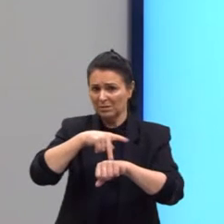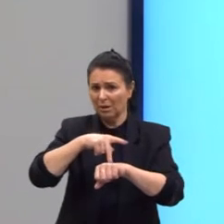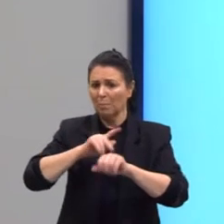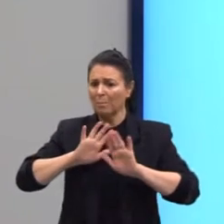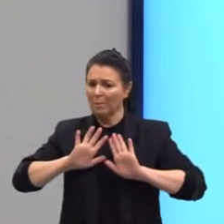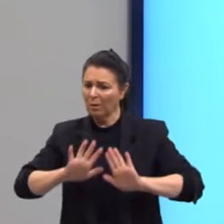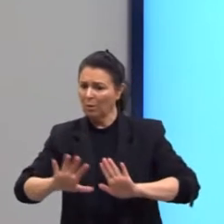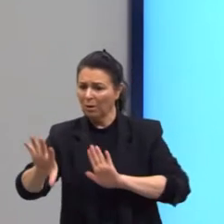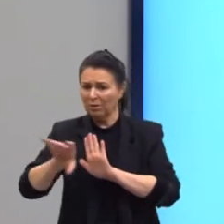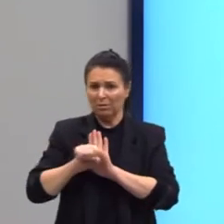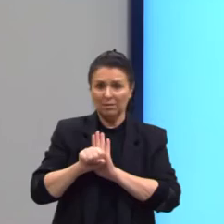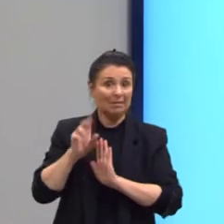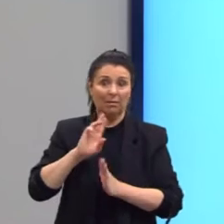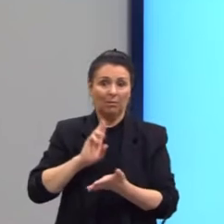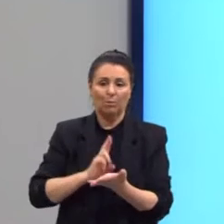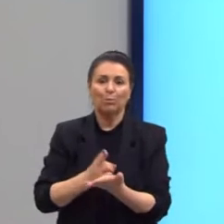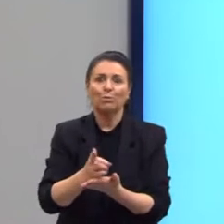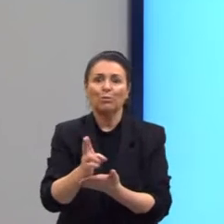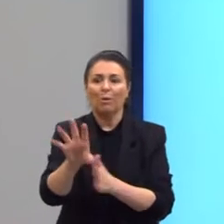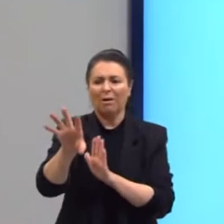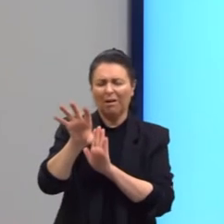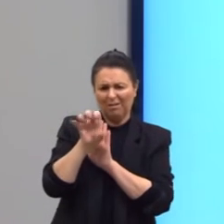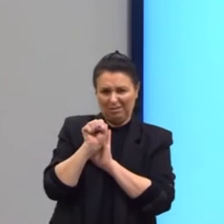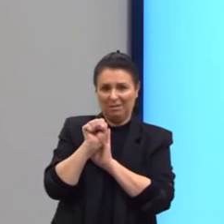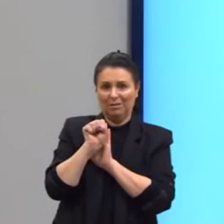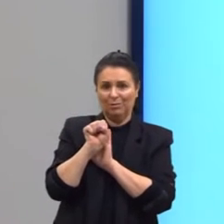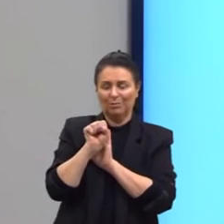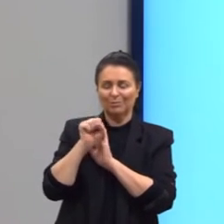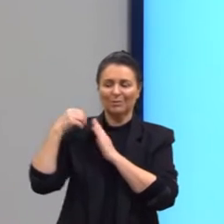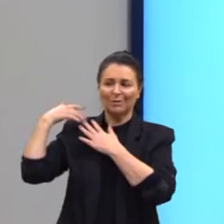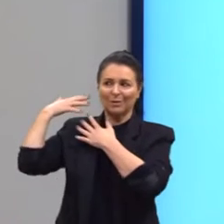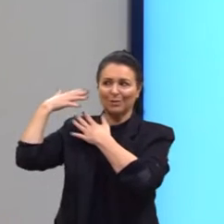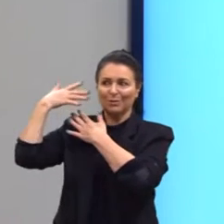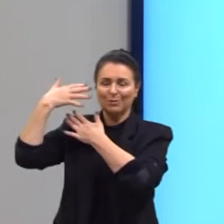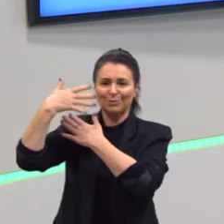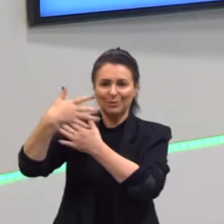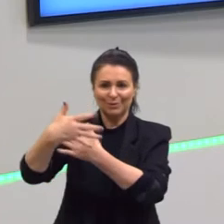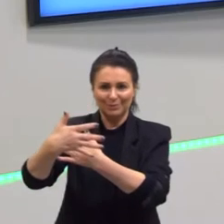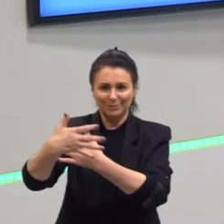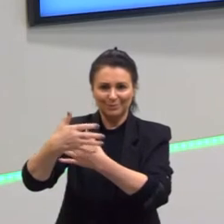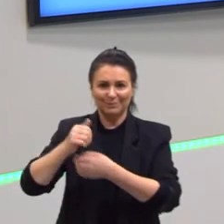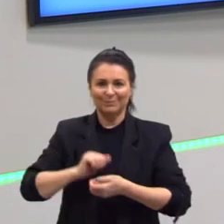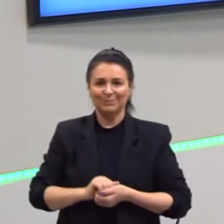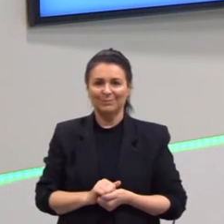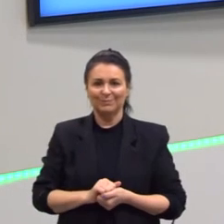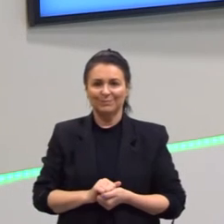ele vem atraindo ele tem atraído desde muito tempo hein